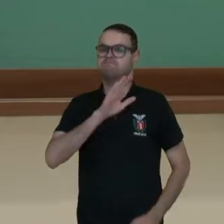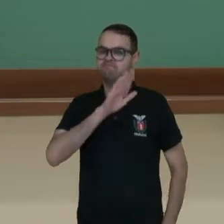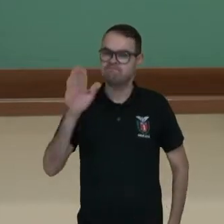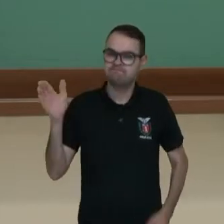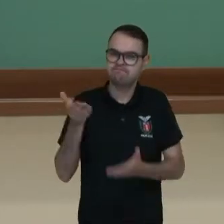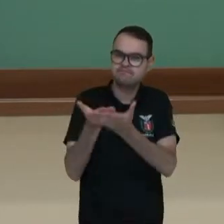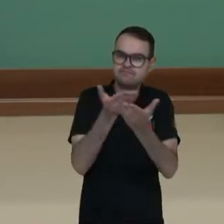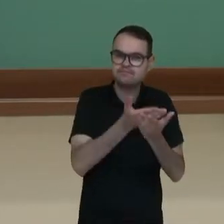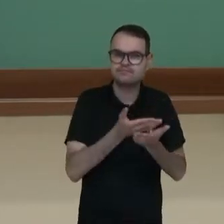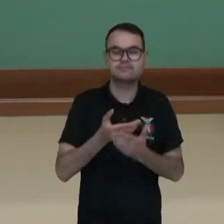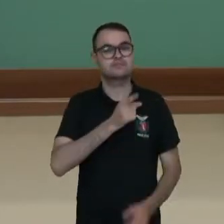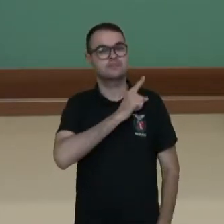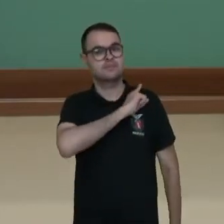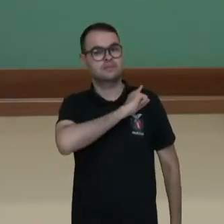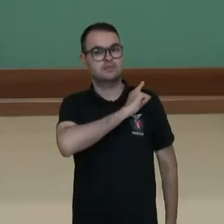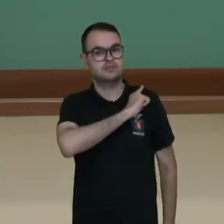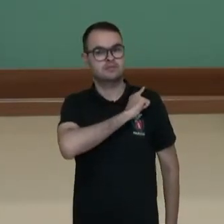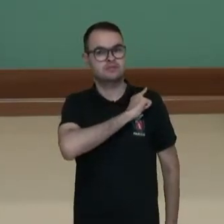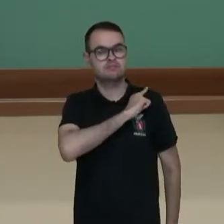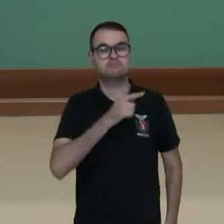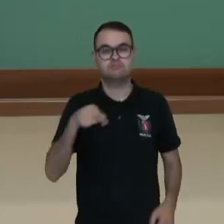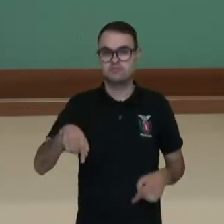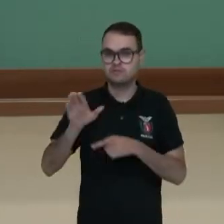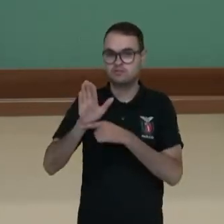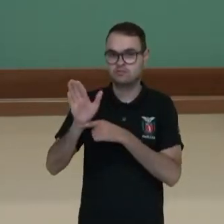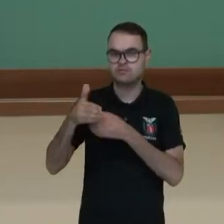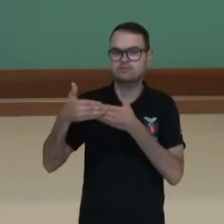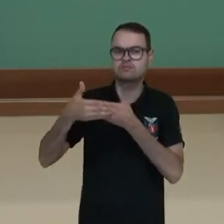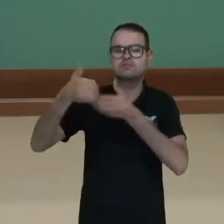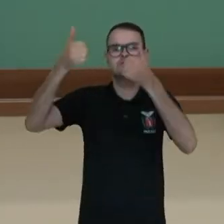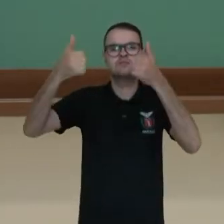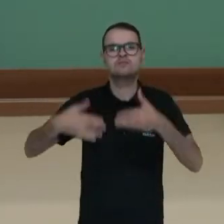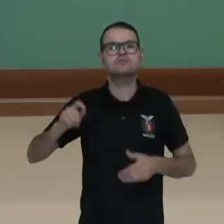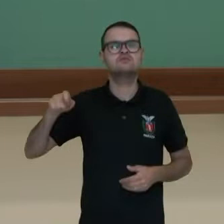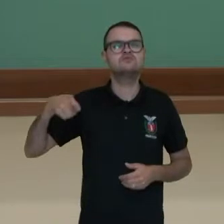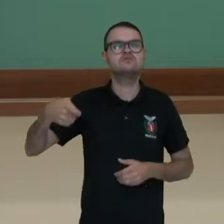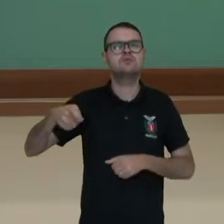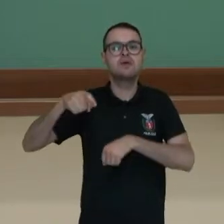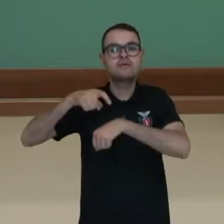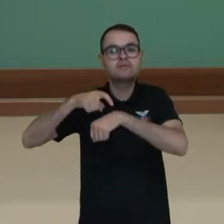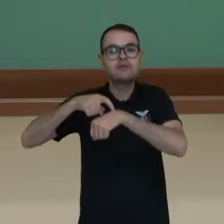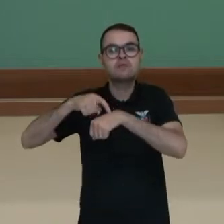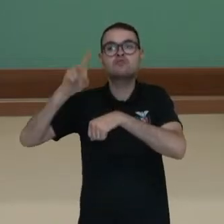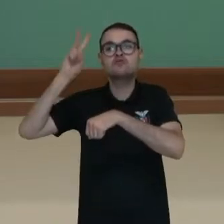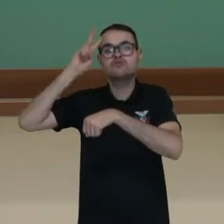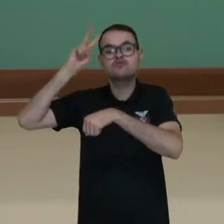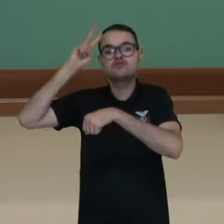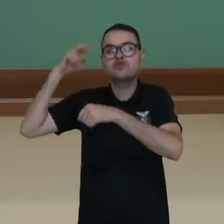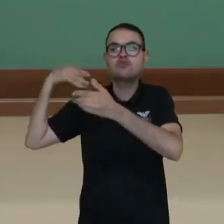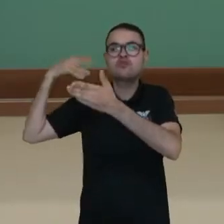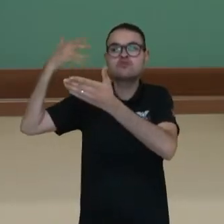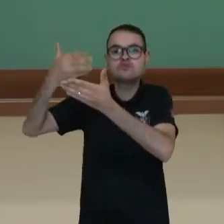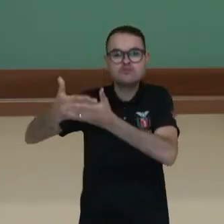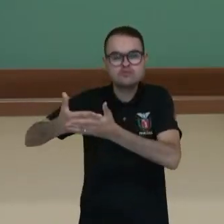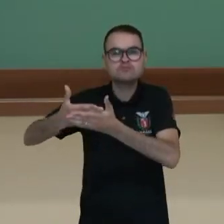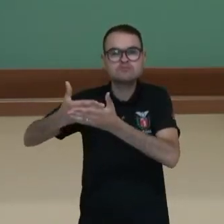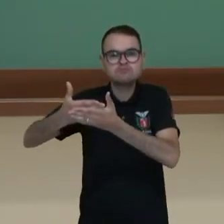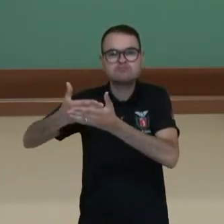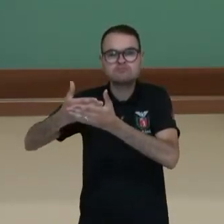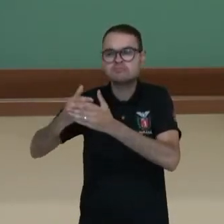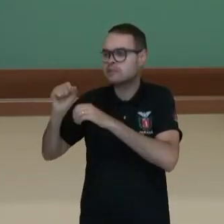Olá, estudantes da primeira série. Neste vídeo vamos falar sobre o tempo histórico, rupturas